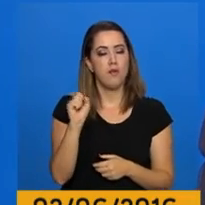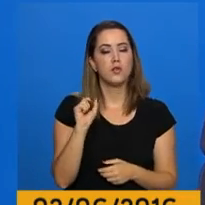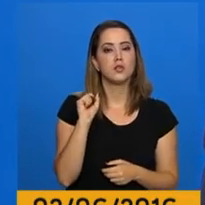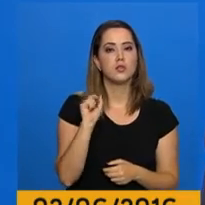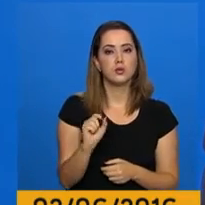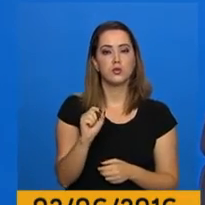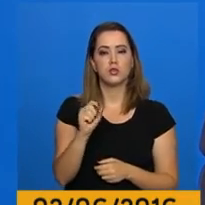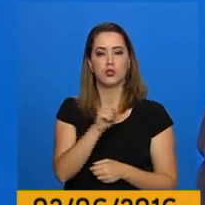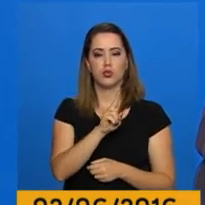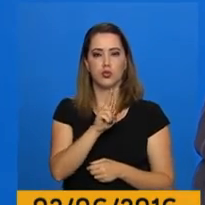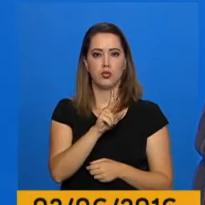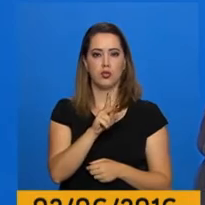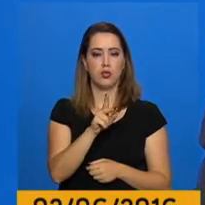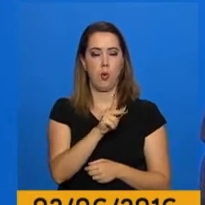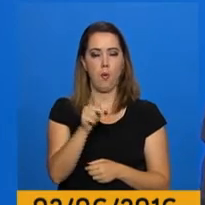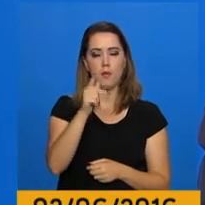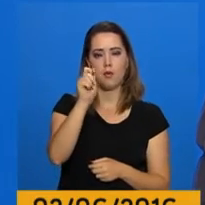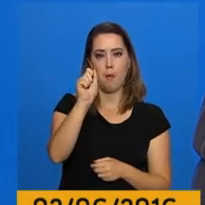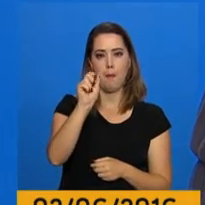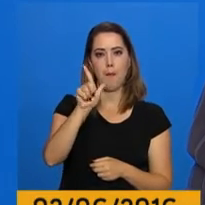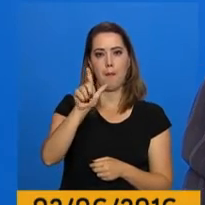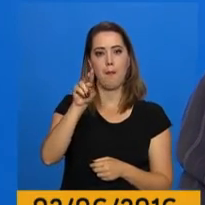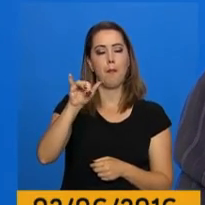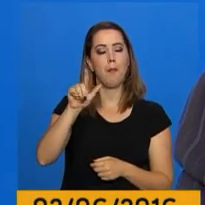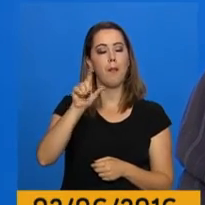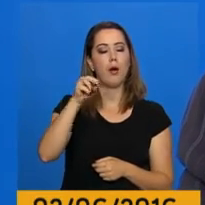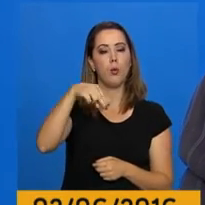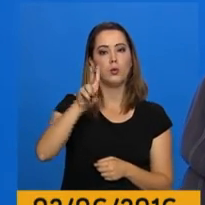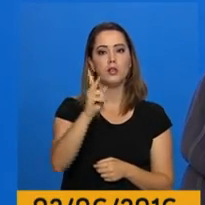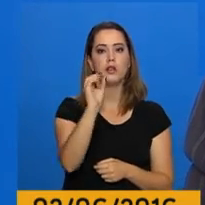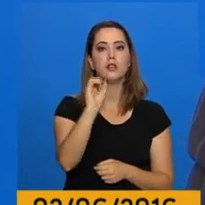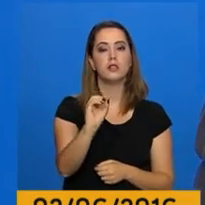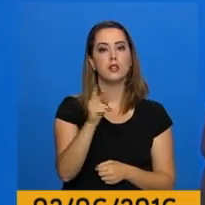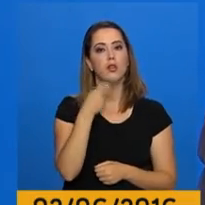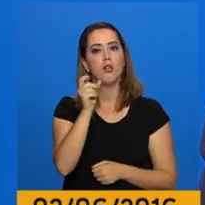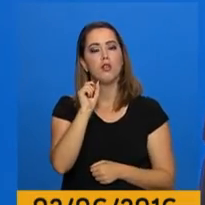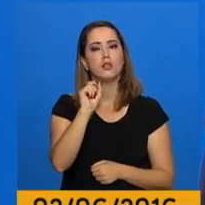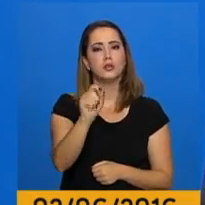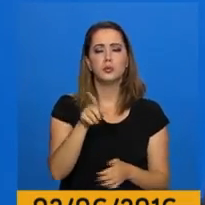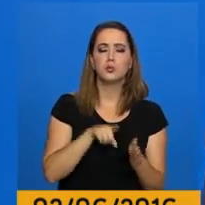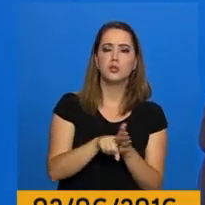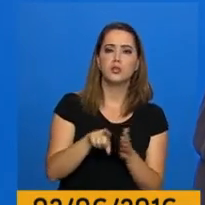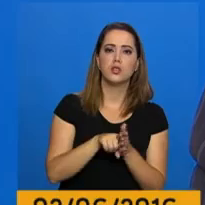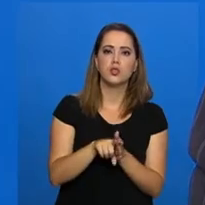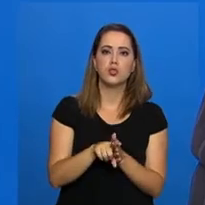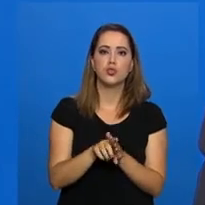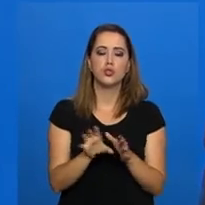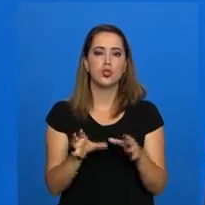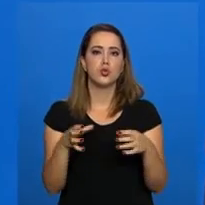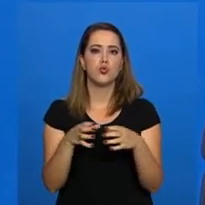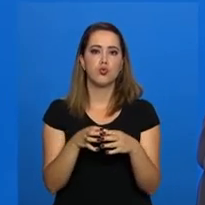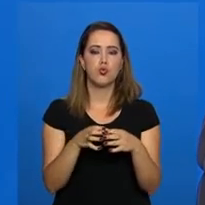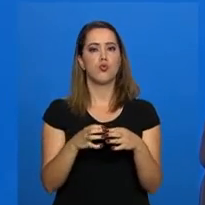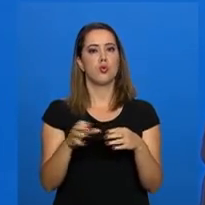Paulinho da Força, numa reunião, questiona o presidente sobre a secretaria ou o ministério. O que